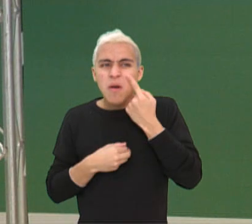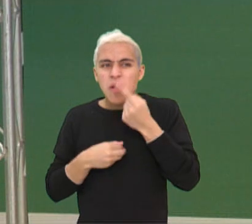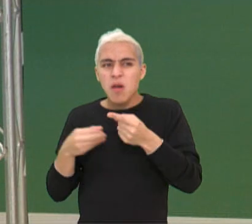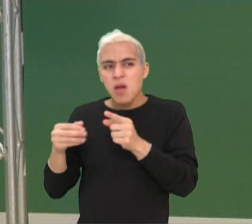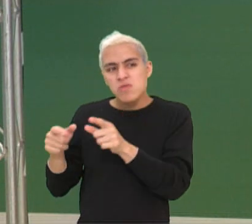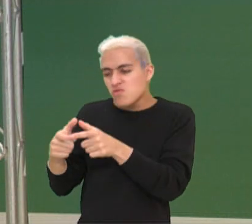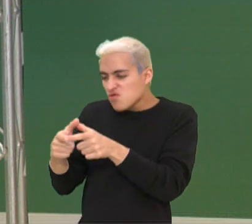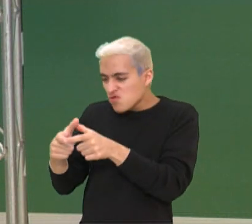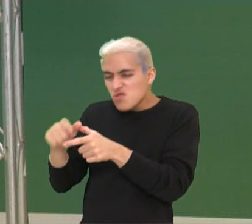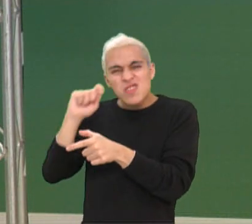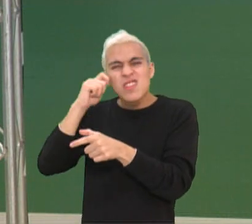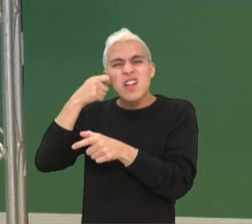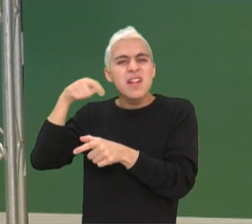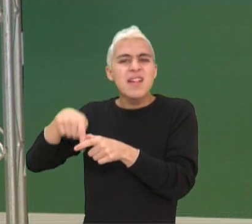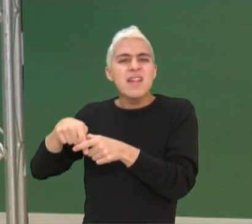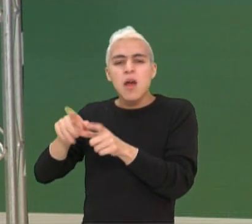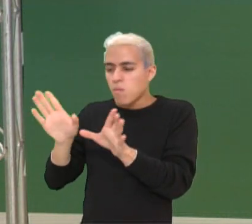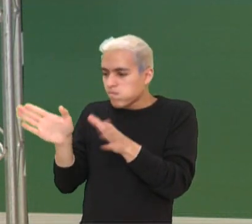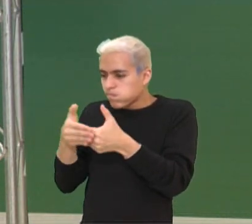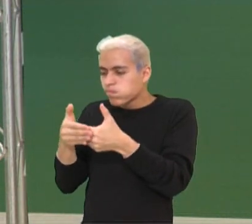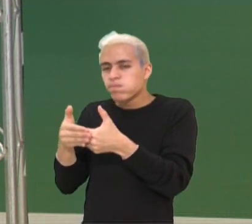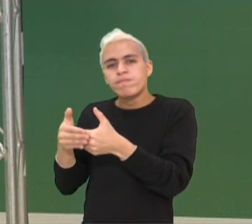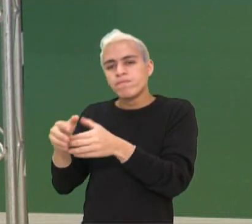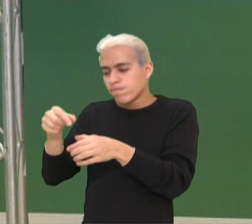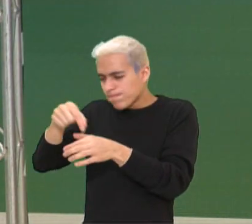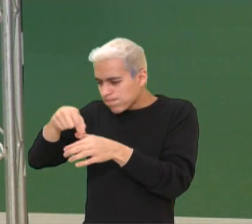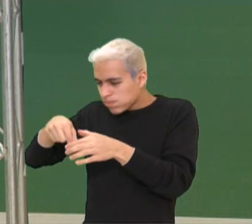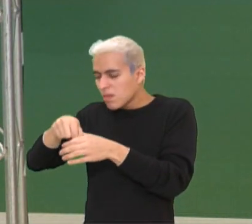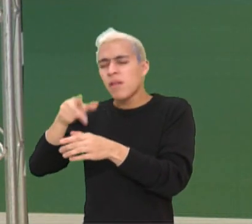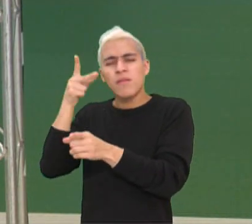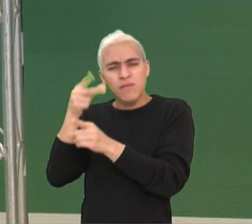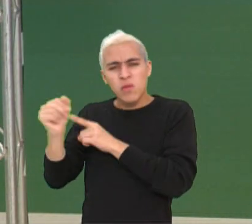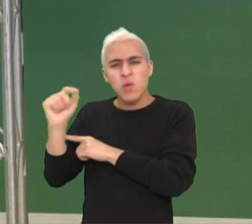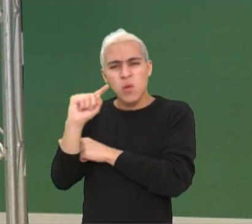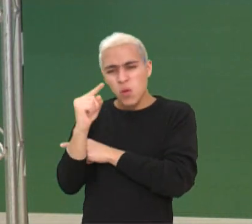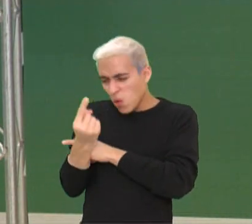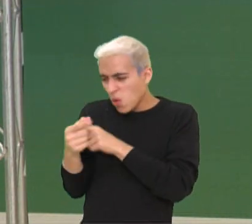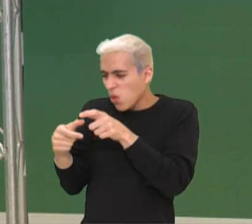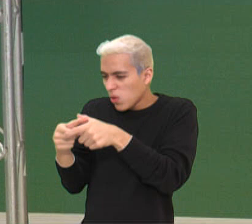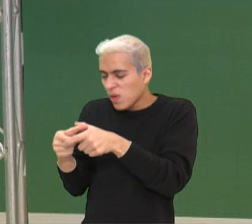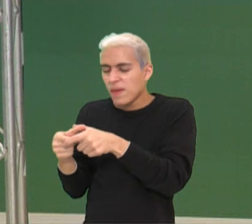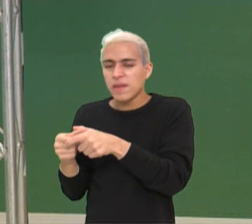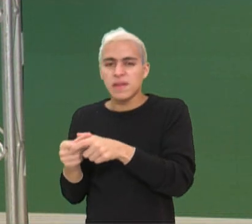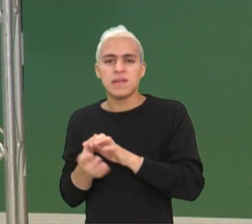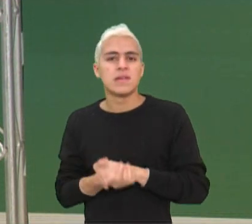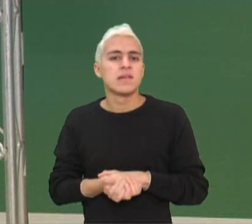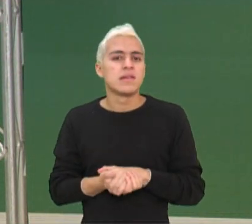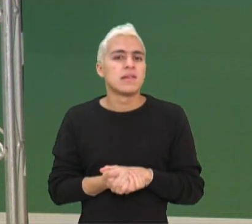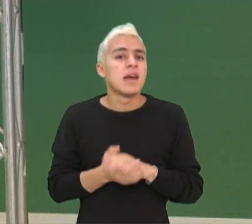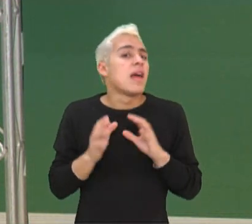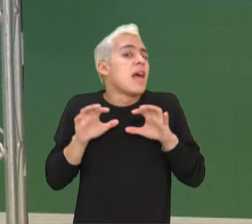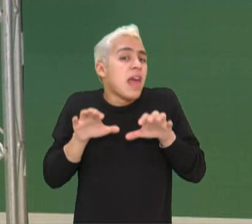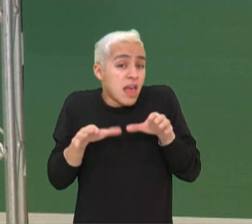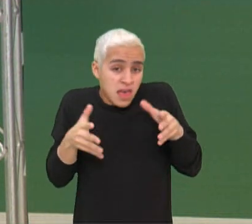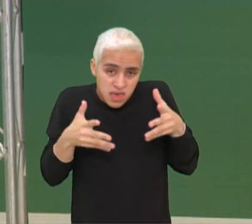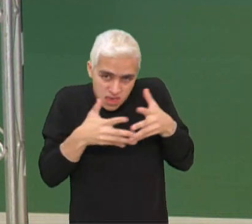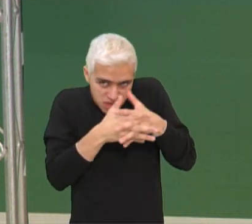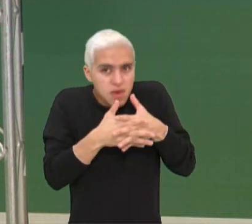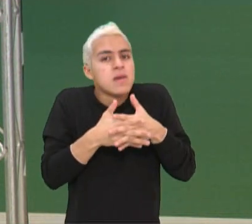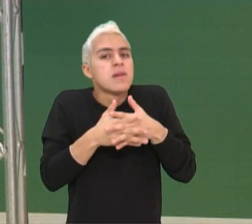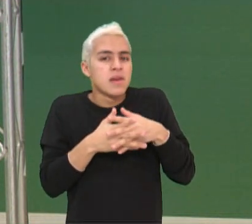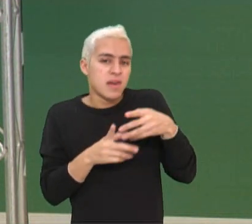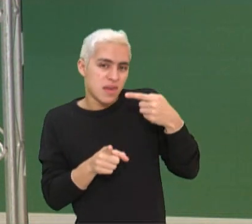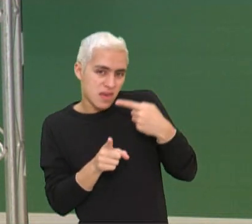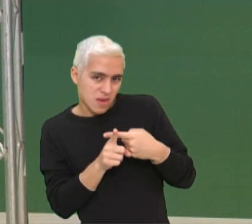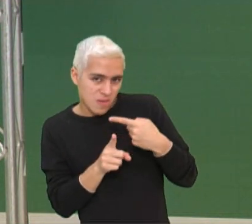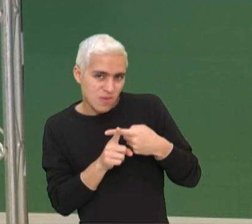Ele fez aqui um território preto. Ele fechou, tá fechado lá. Então, ele ganhou ponto naquela parte ali. Então, ele é complicado de jogar por ser um